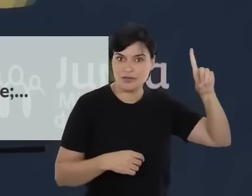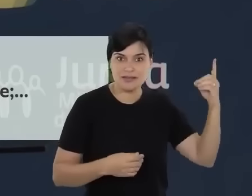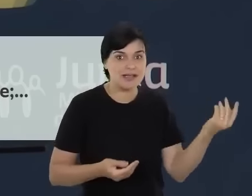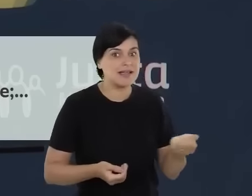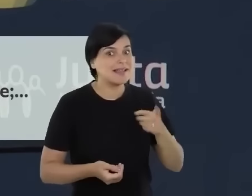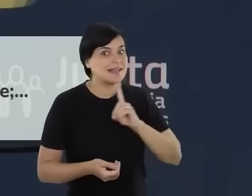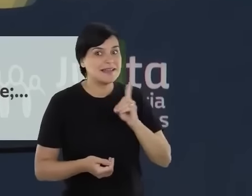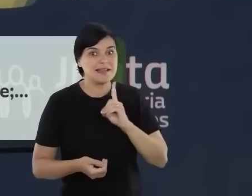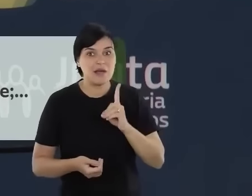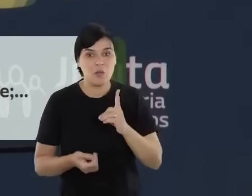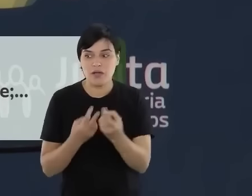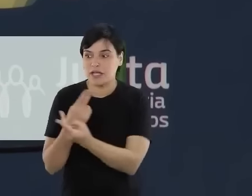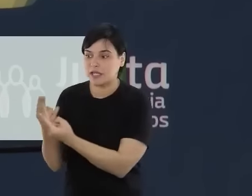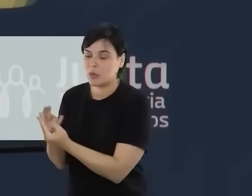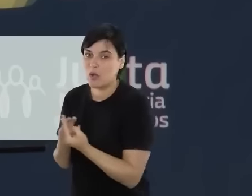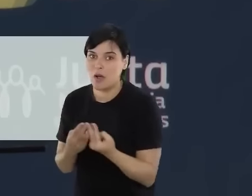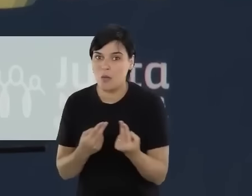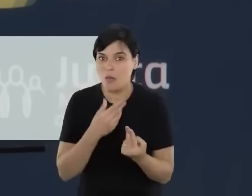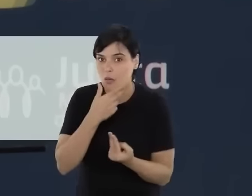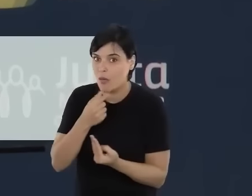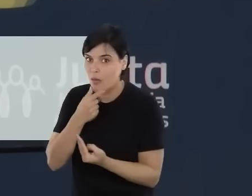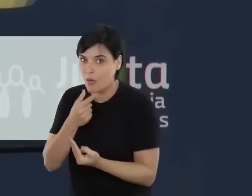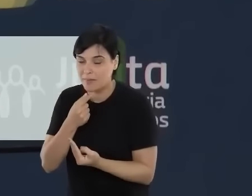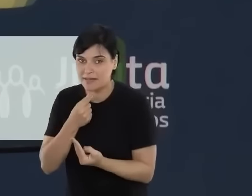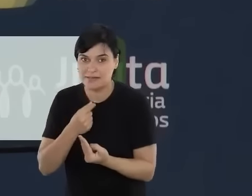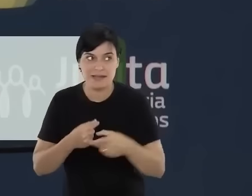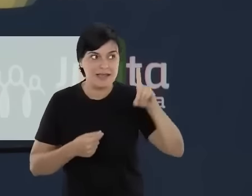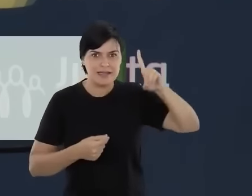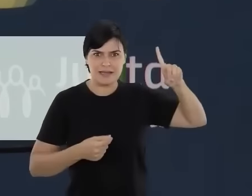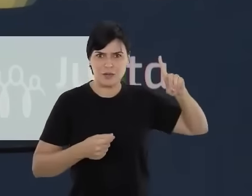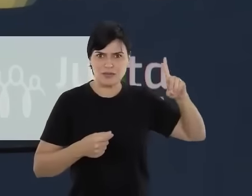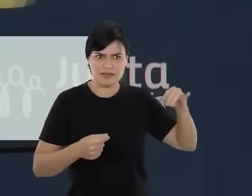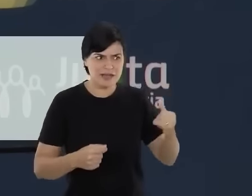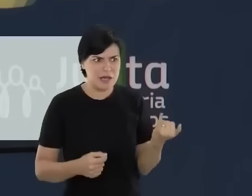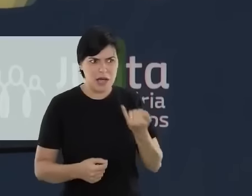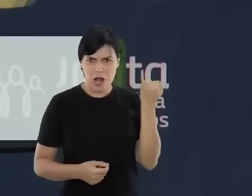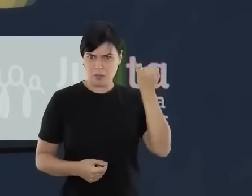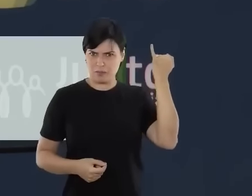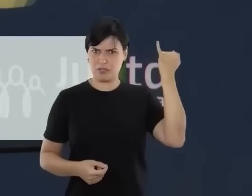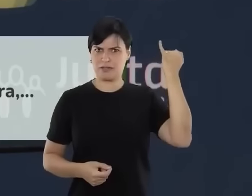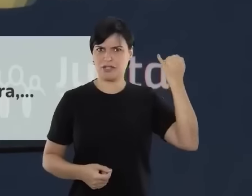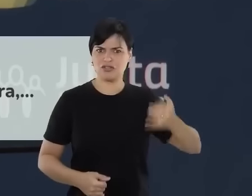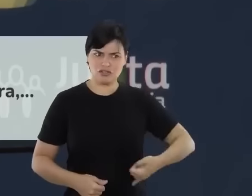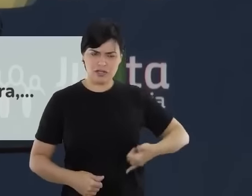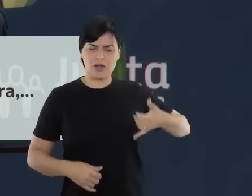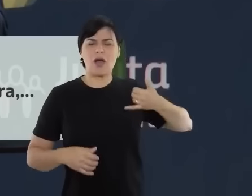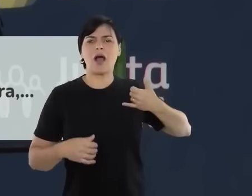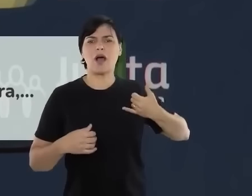humanas como se de alguma coisa precisasse pois ele mesmo é quem a todos da vida respiração e tudo